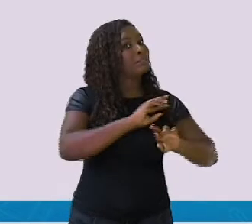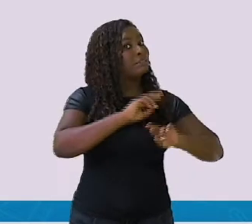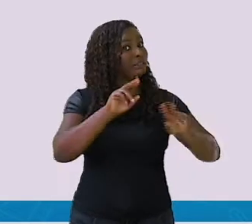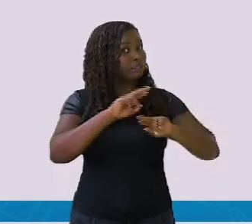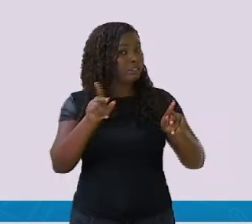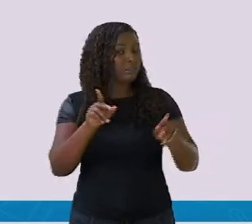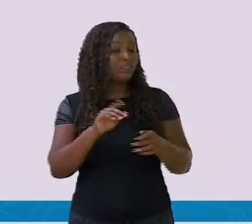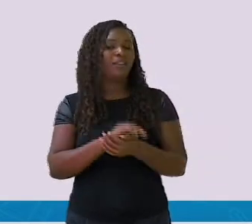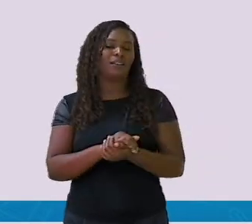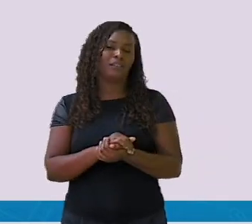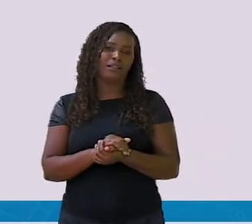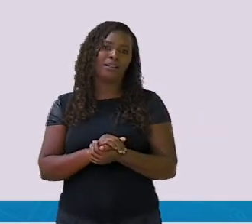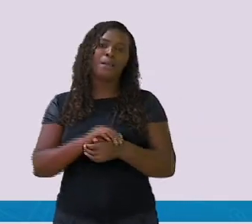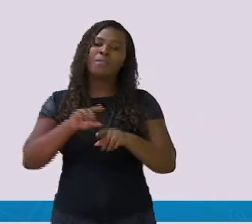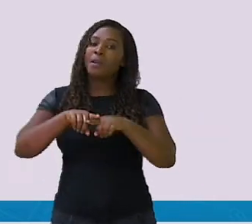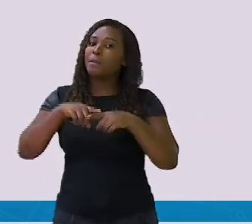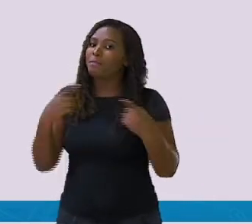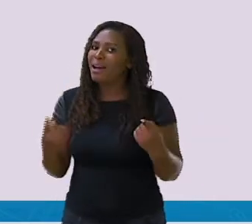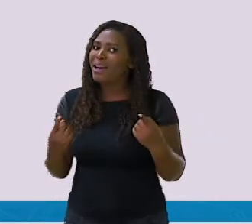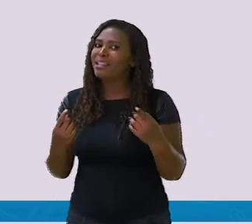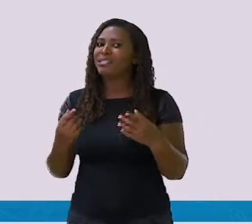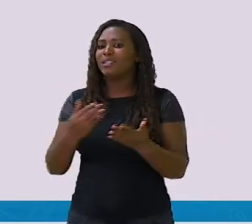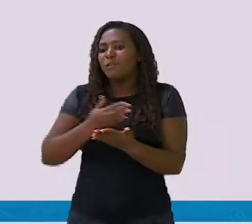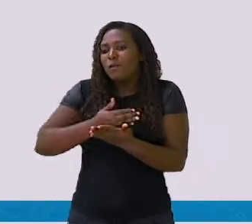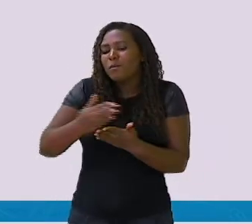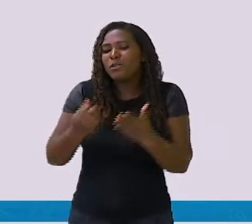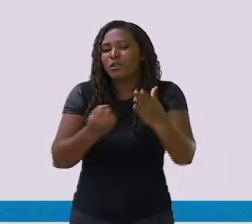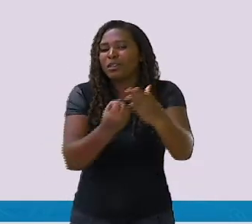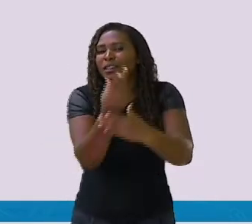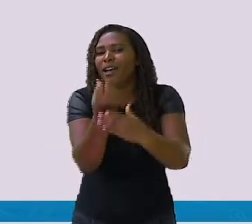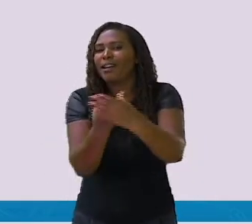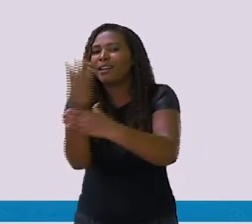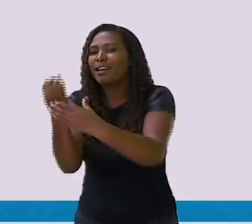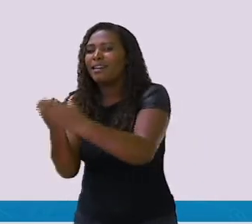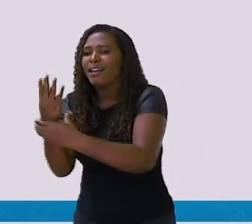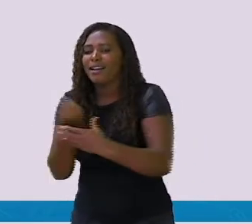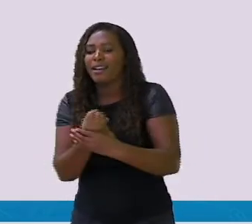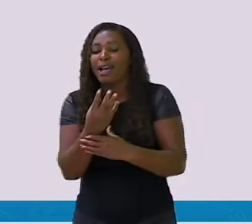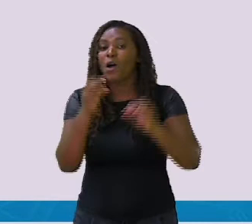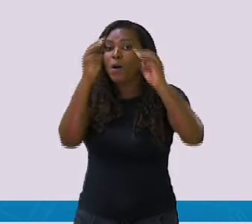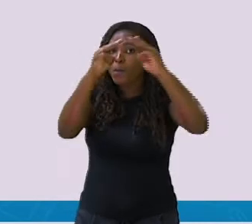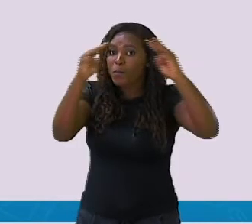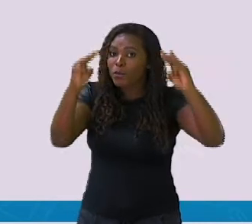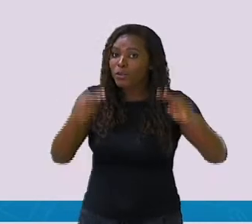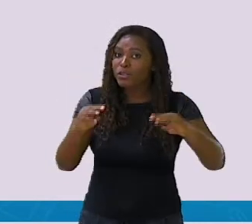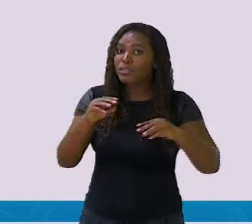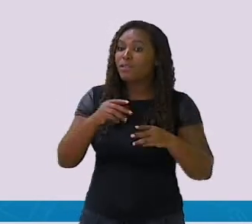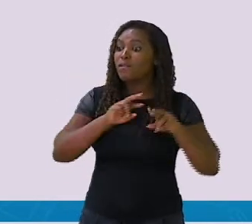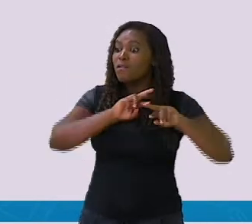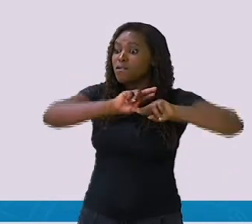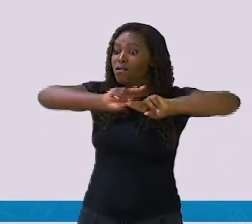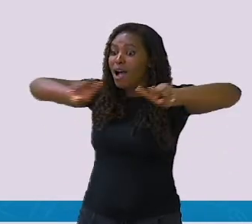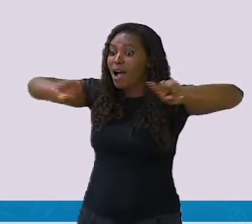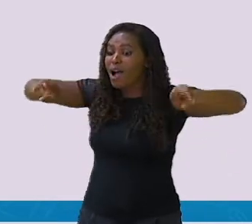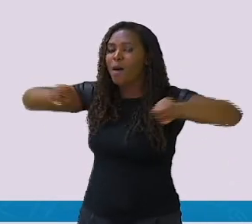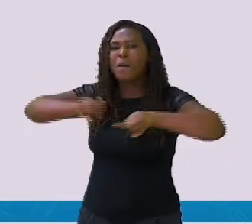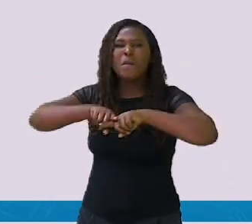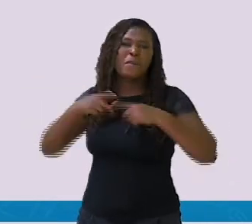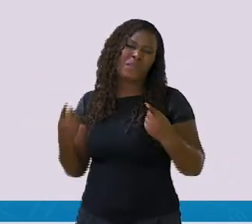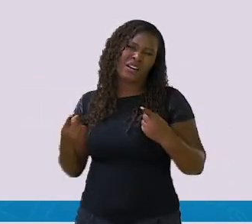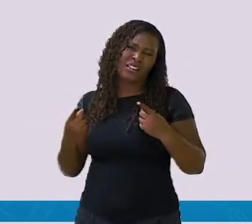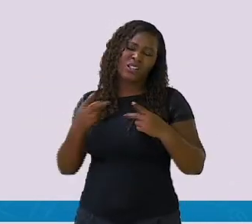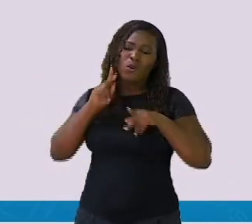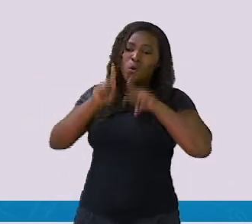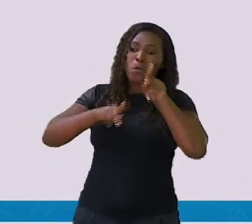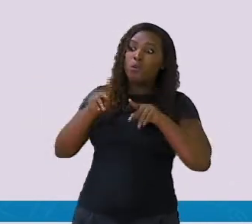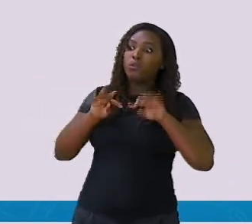a aparecer os museus, mas ainda assim muito precário, não eram abertos a todo o público. O conhecimento de